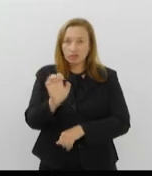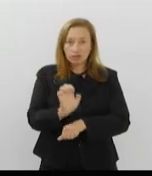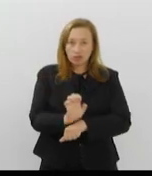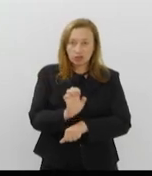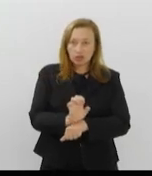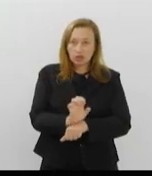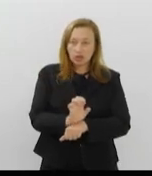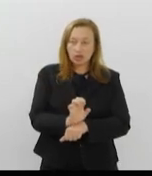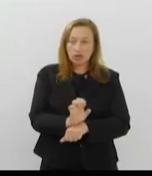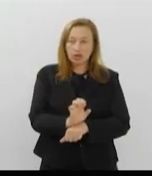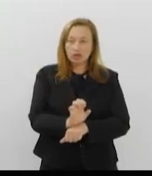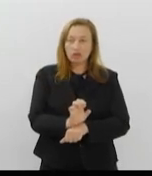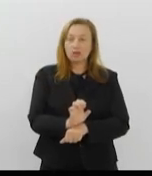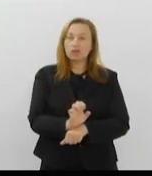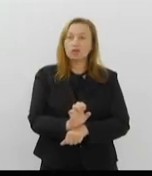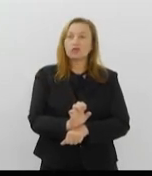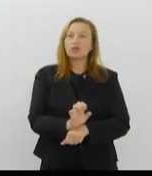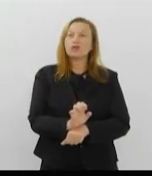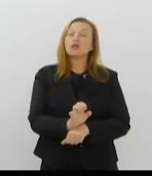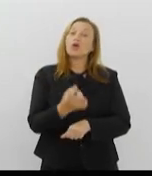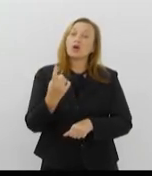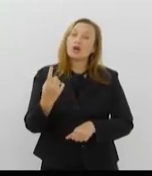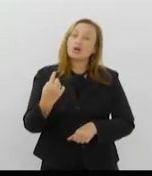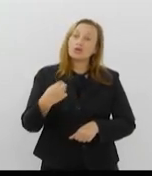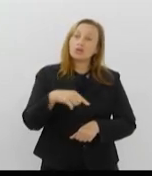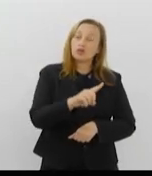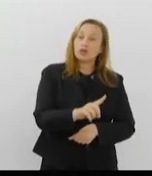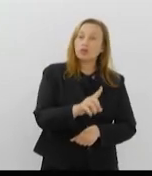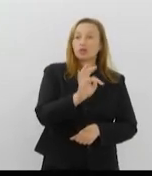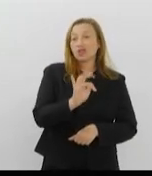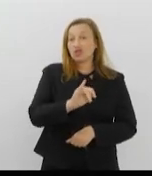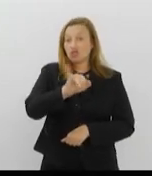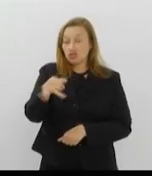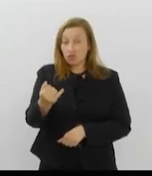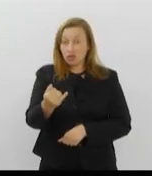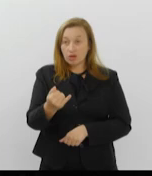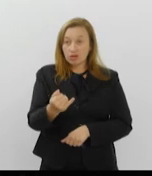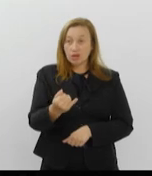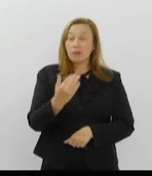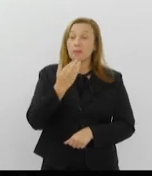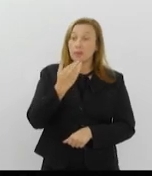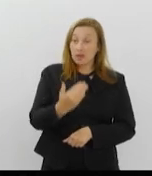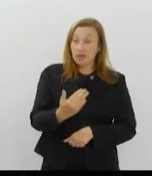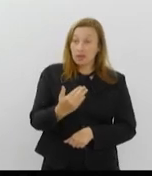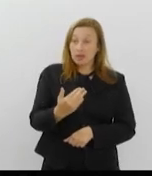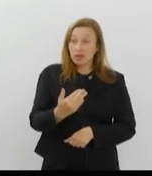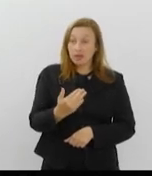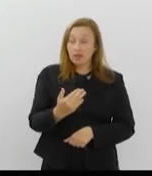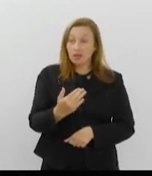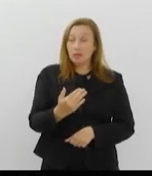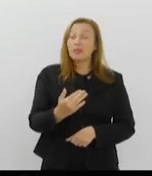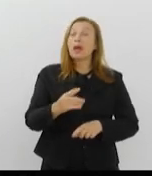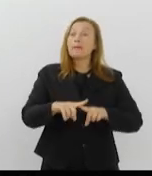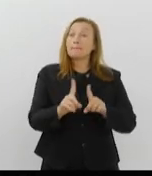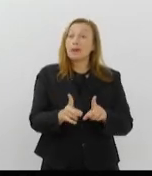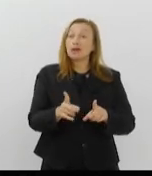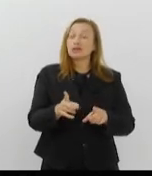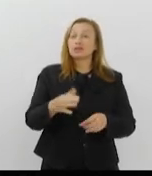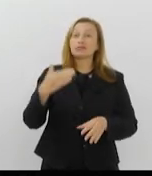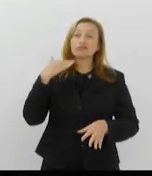recorreu da decisão do TJ e o Supremo Tribunal Federal em medida